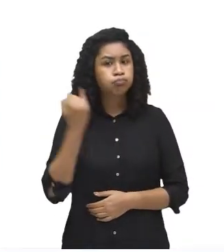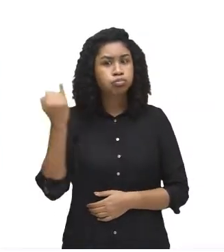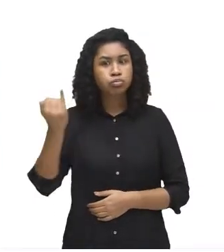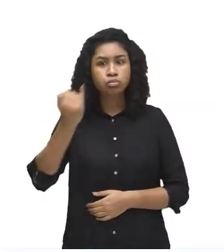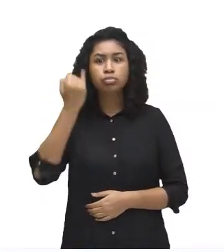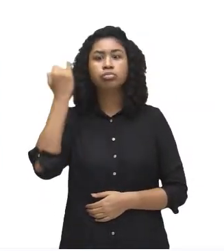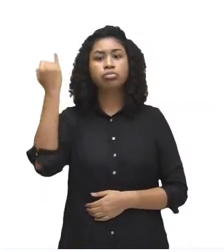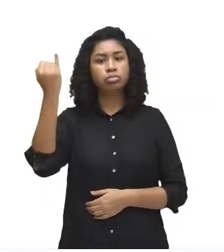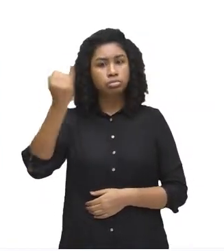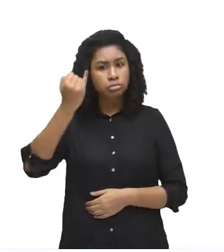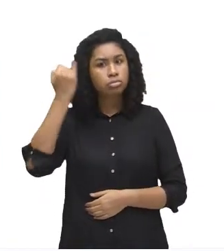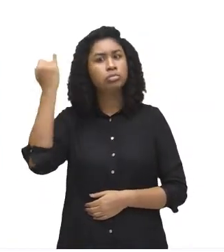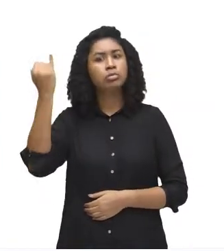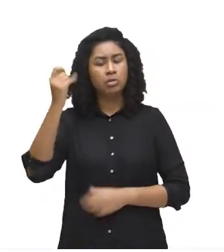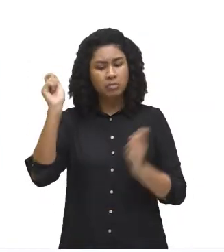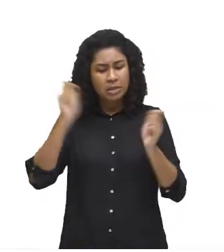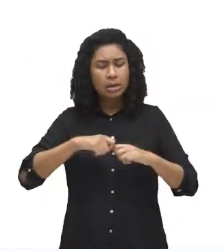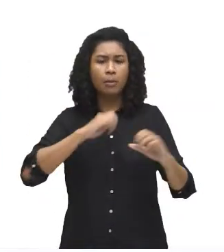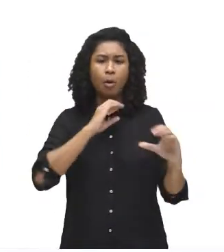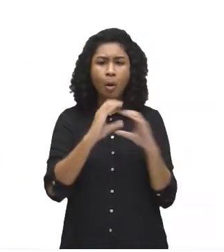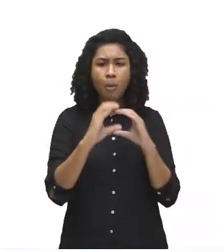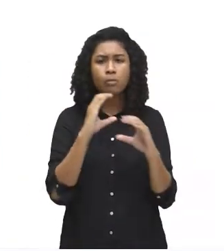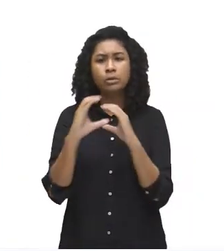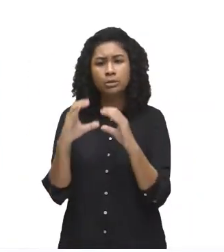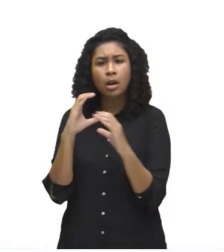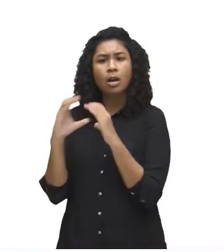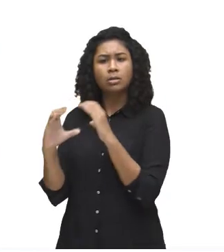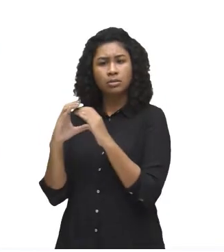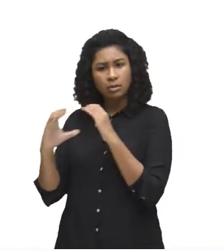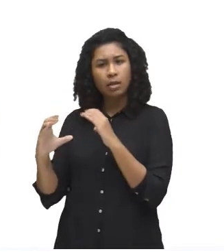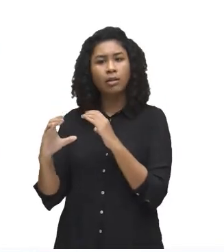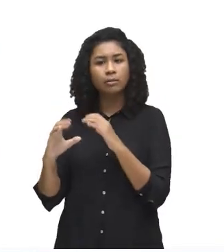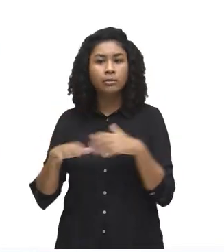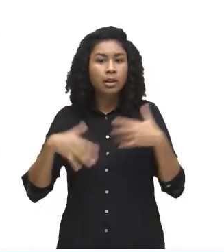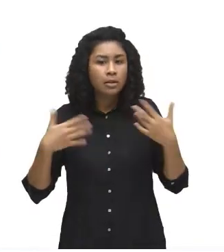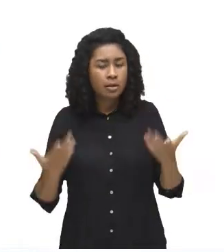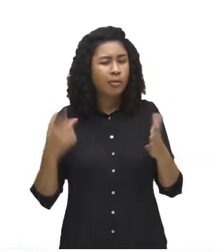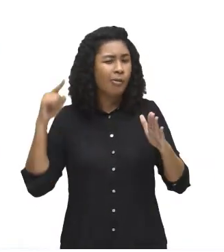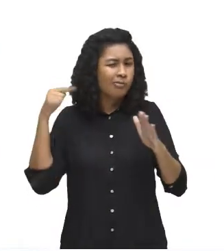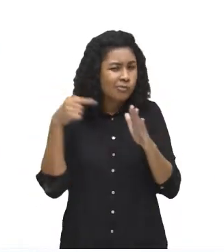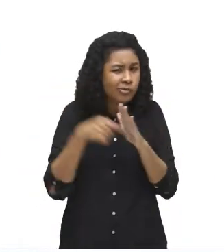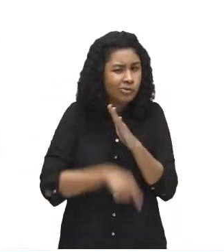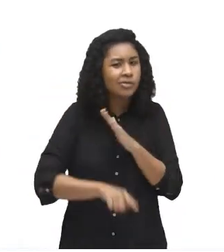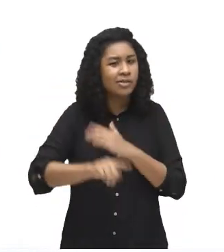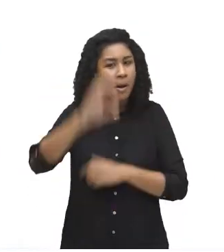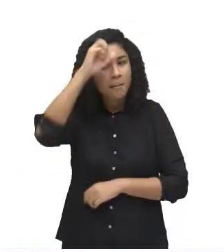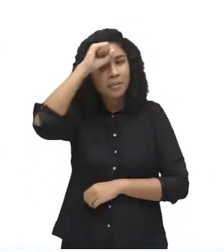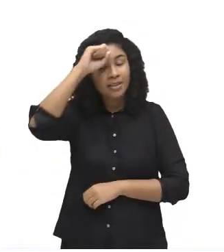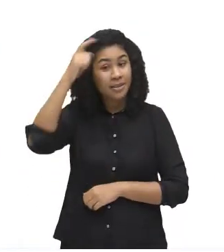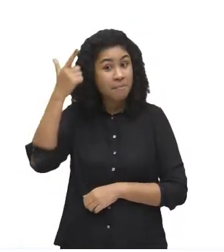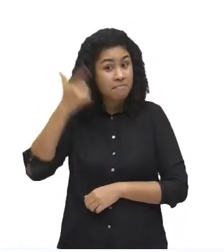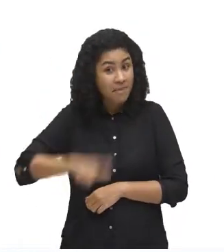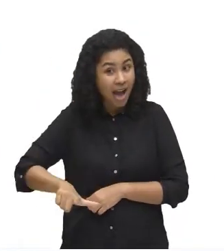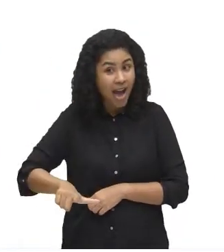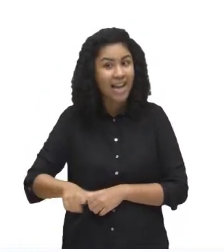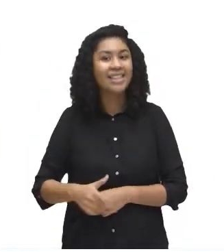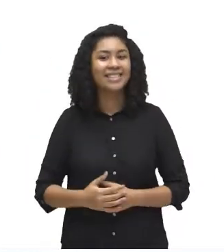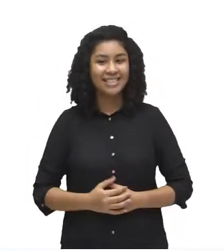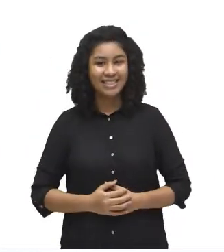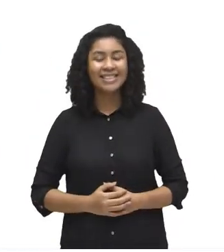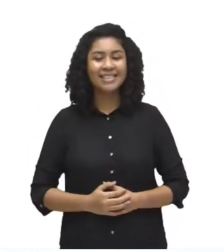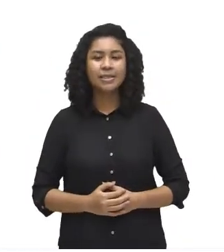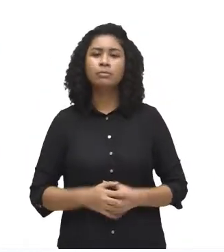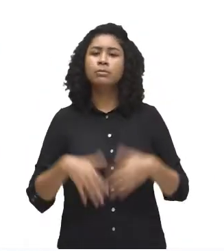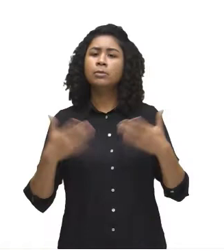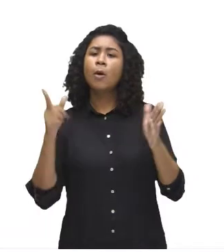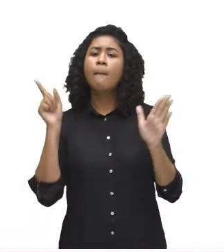comunicação aconteça, a comunicação exista. E aí nós vamos aprofundando e vamos falando. E eu volto à pergunta inicial. O